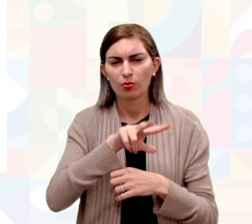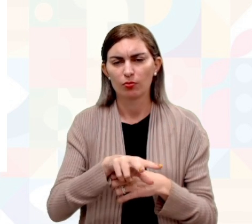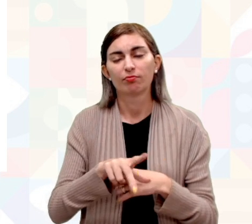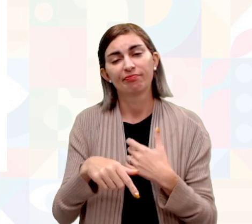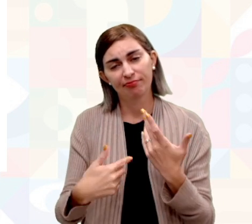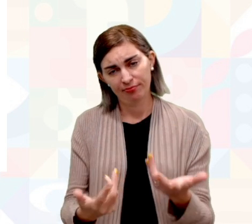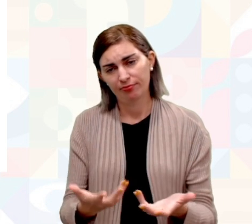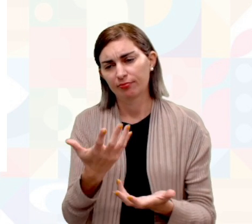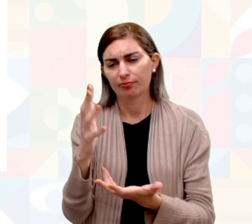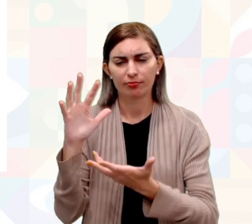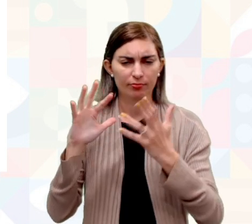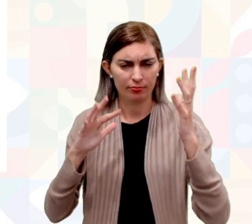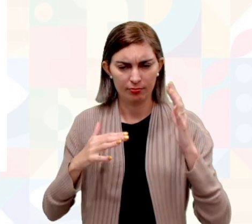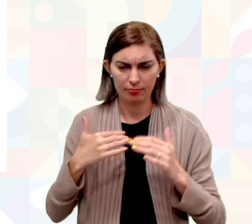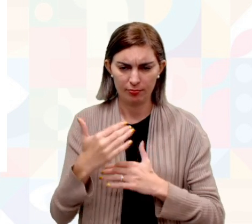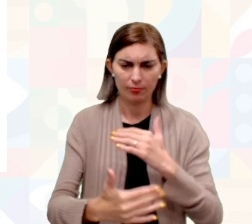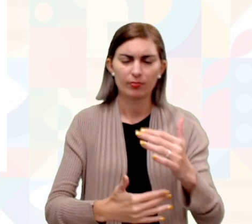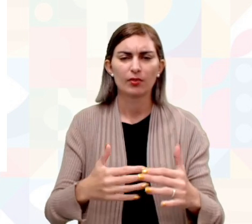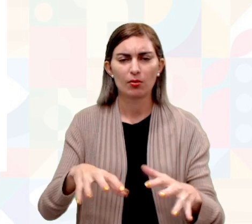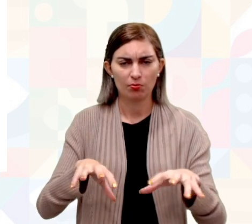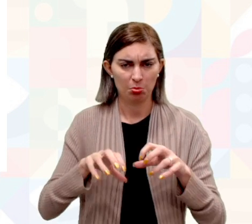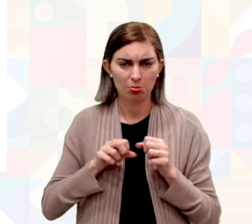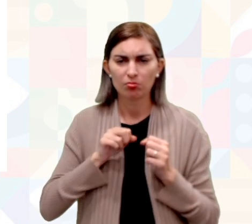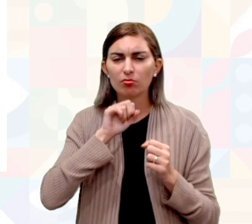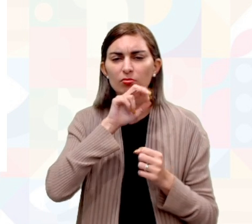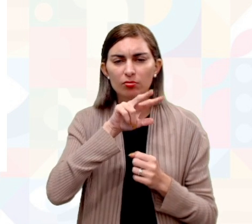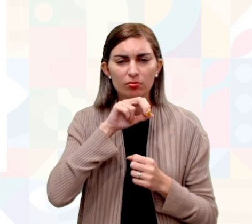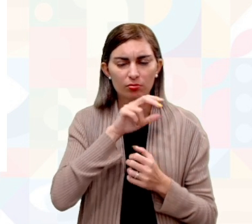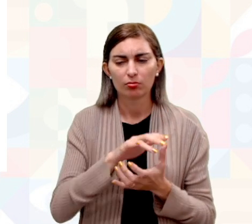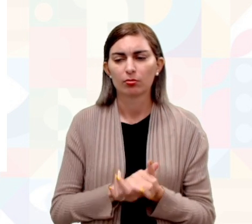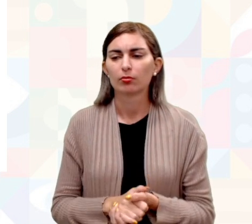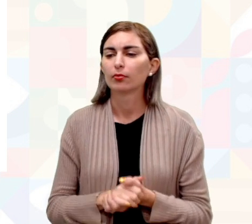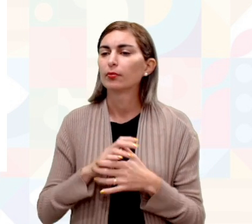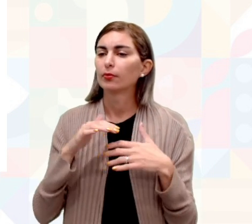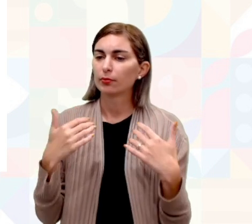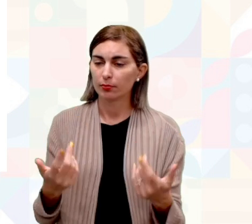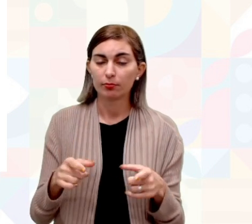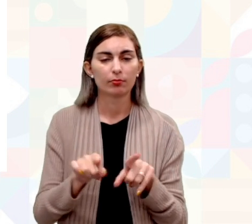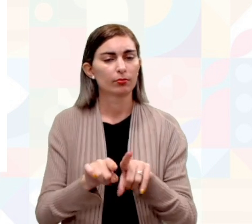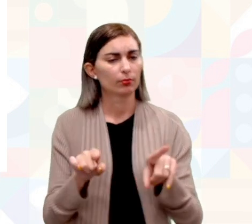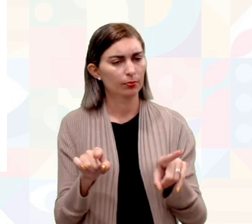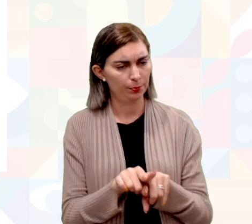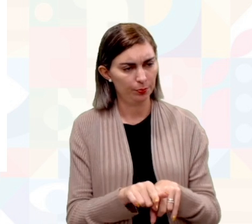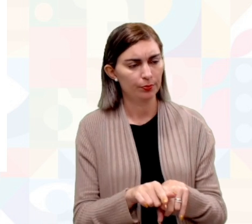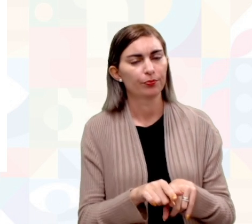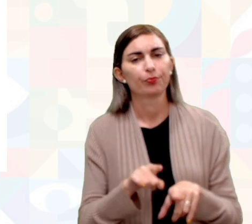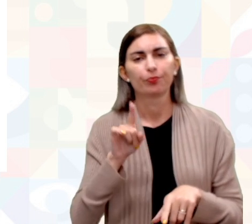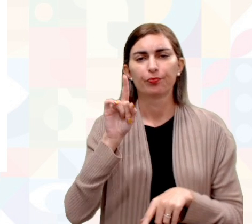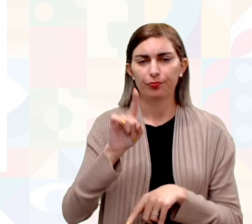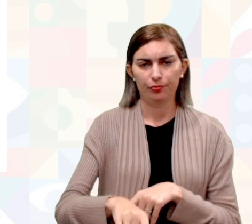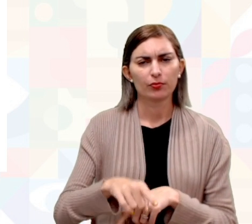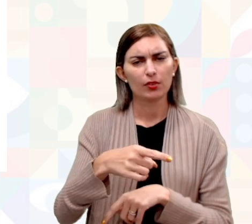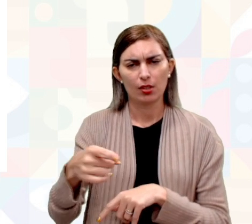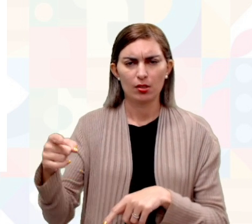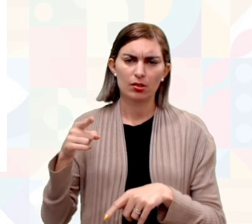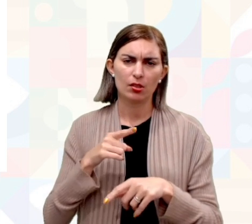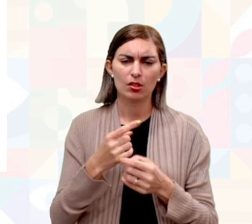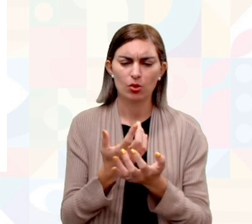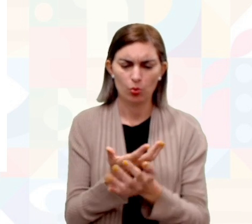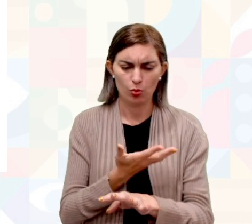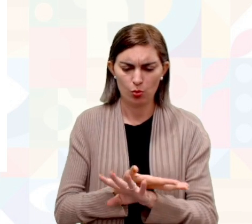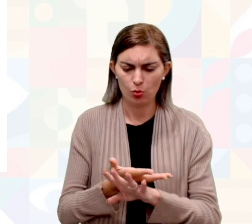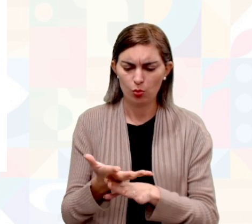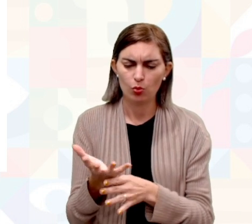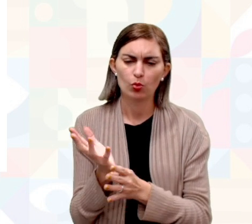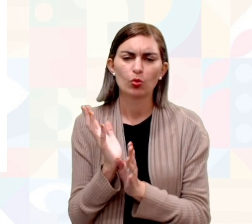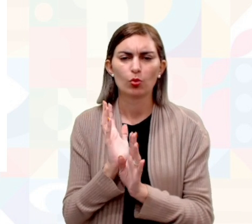meio ambiente, a gente acaba se intoxicando, Então, também essas hortaliças, quando elas recebem